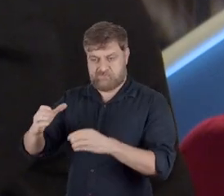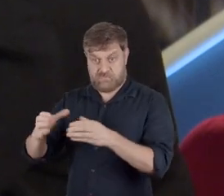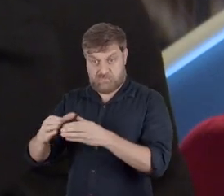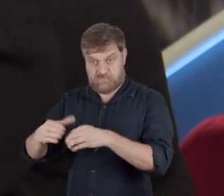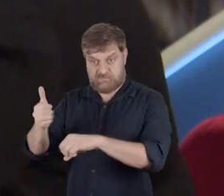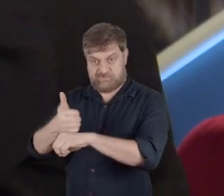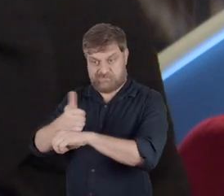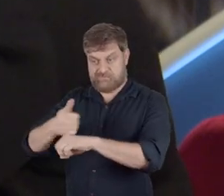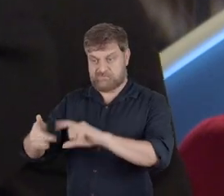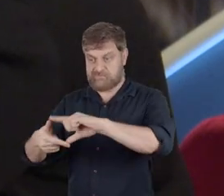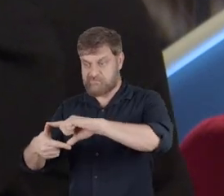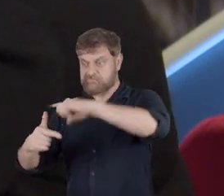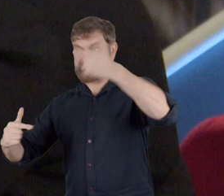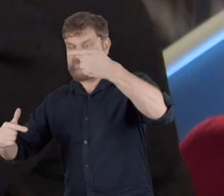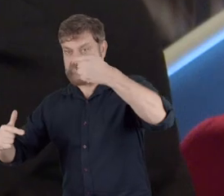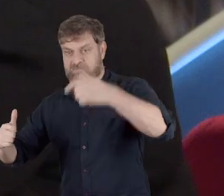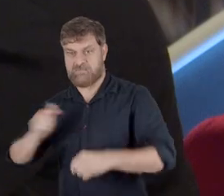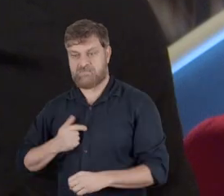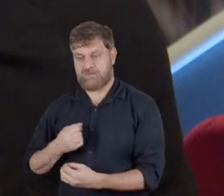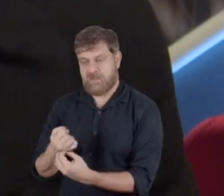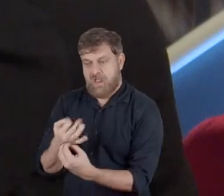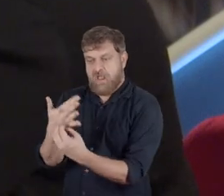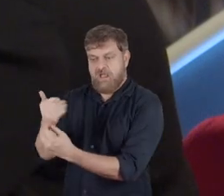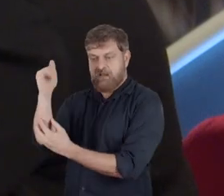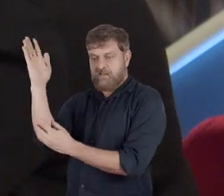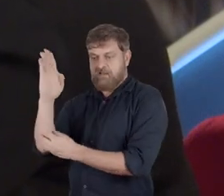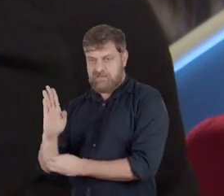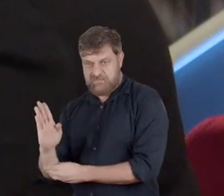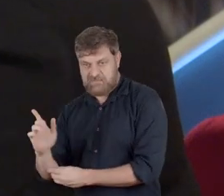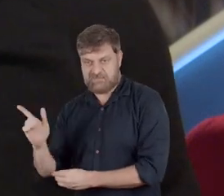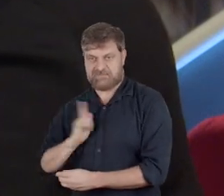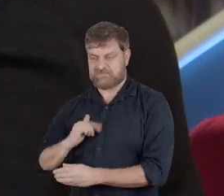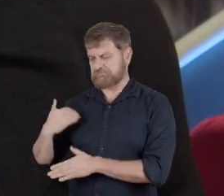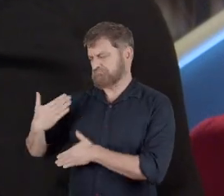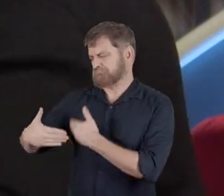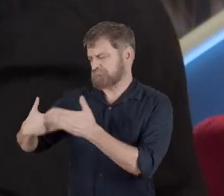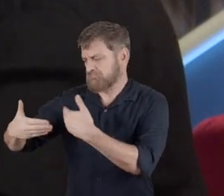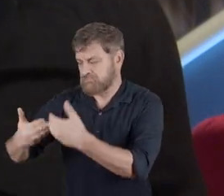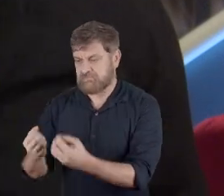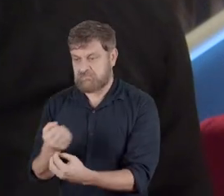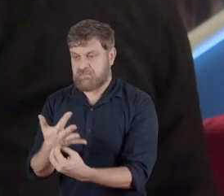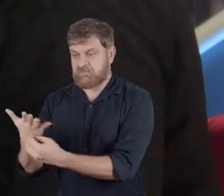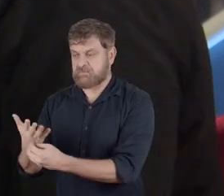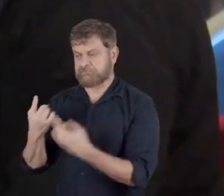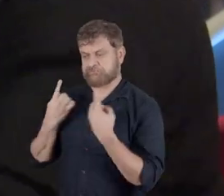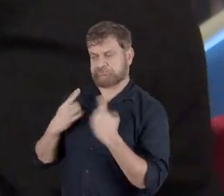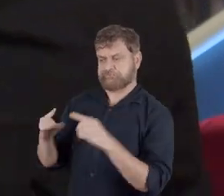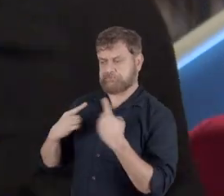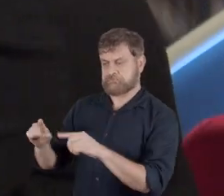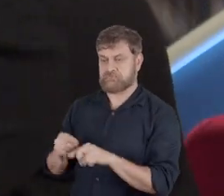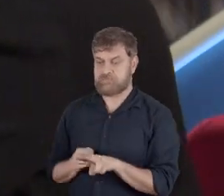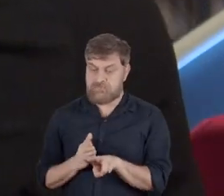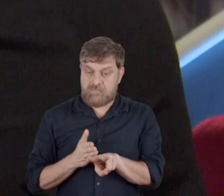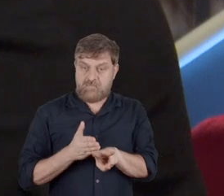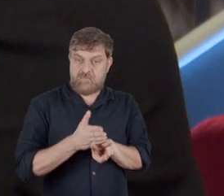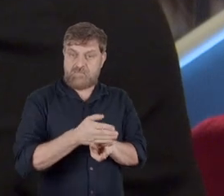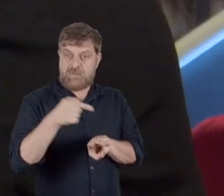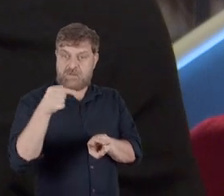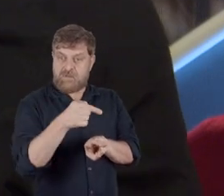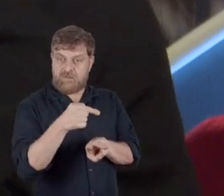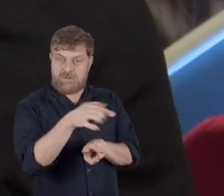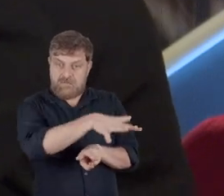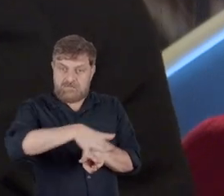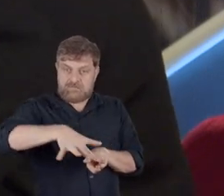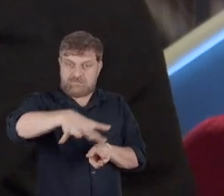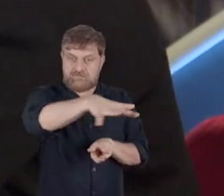dos modernistas, como ícone, né? De uma arte brasileira. Isso vai dar no Hélio Oiticica, numa obra muito contestadora. E tem, por